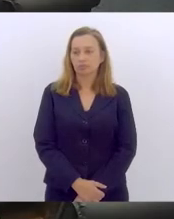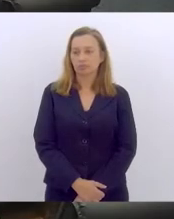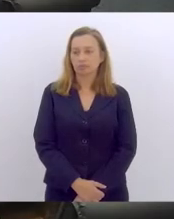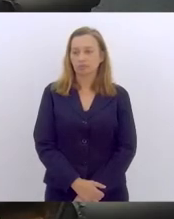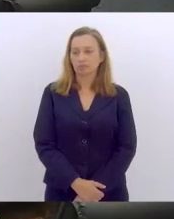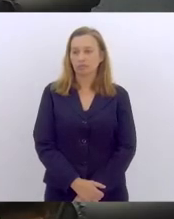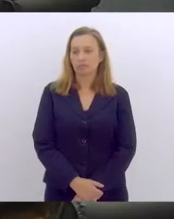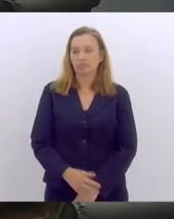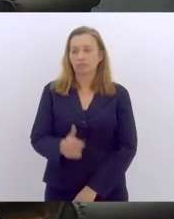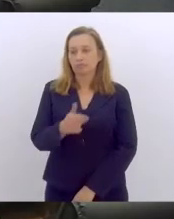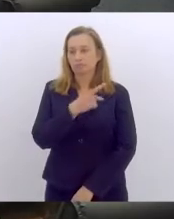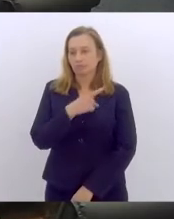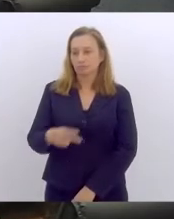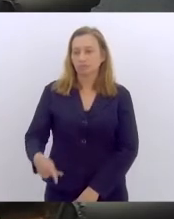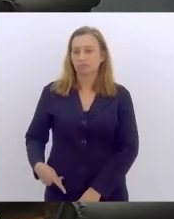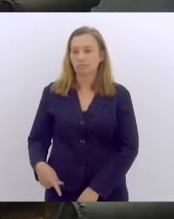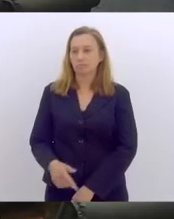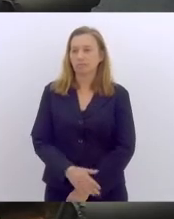Presidenta,